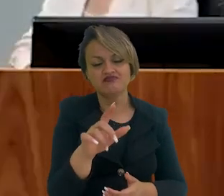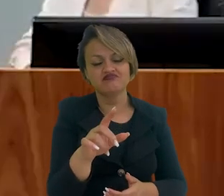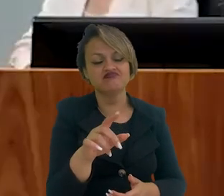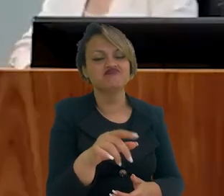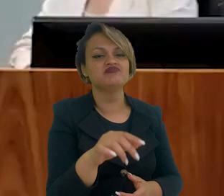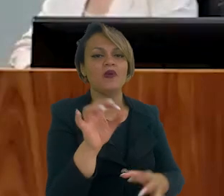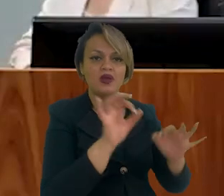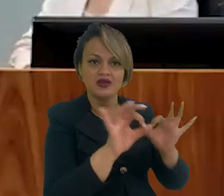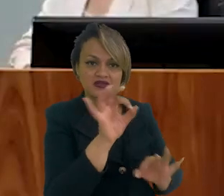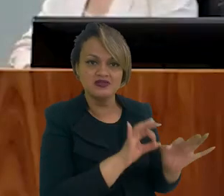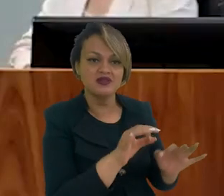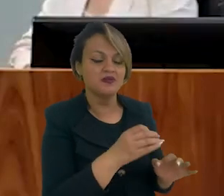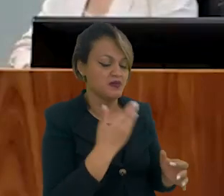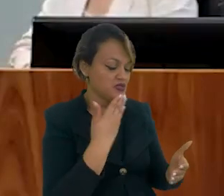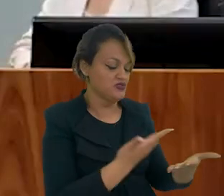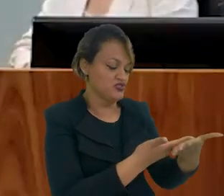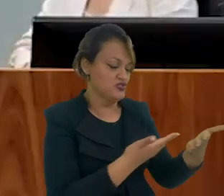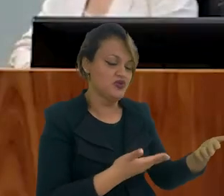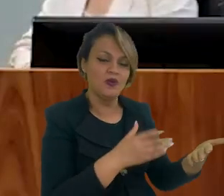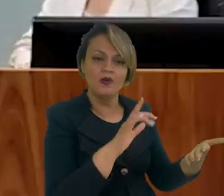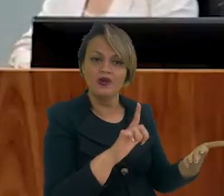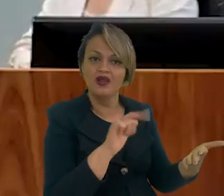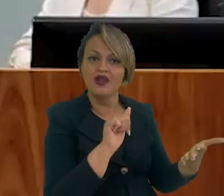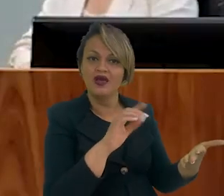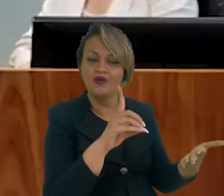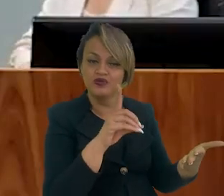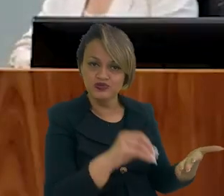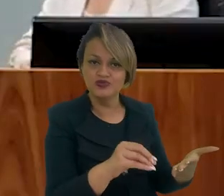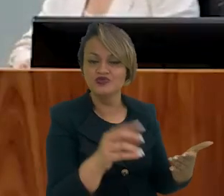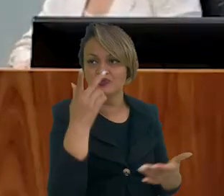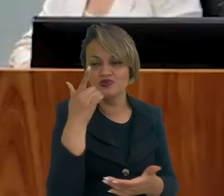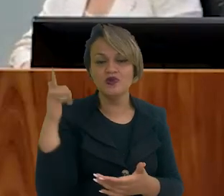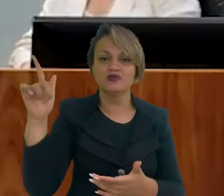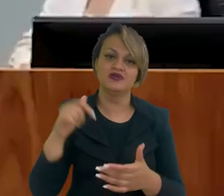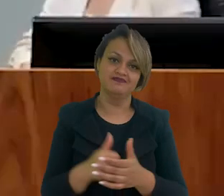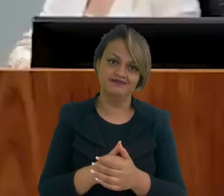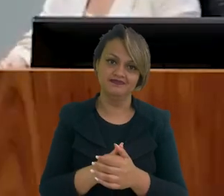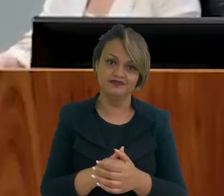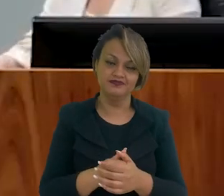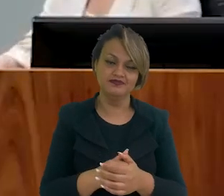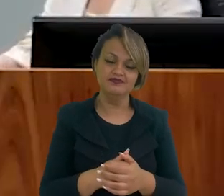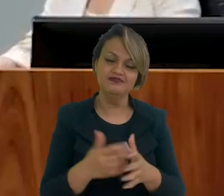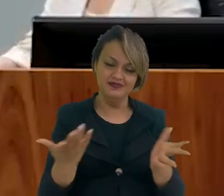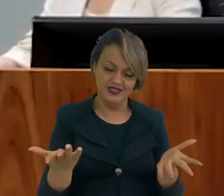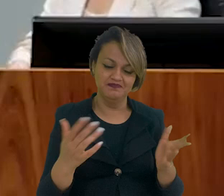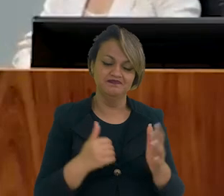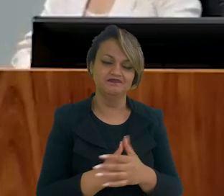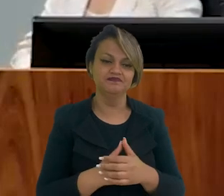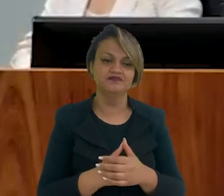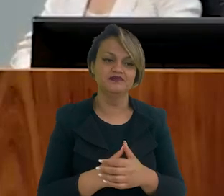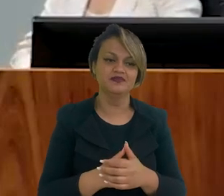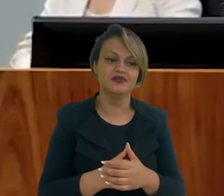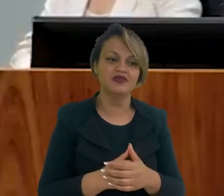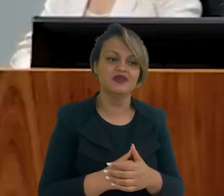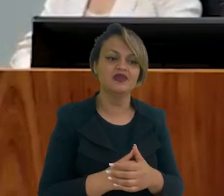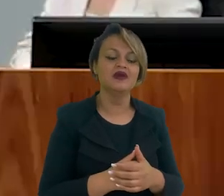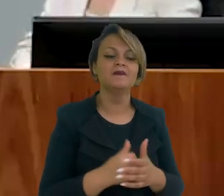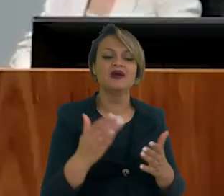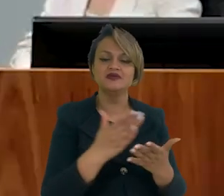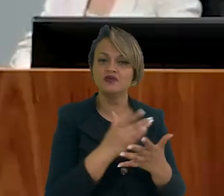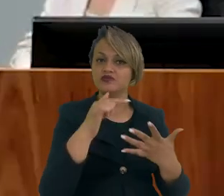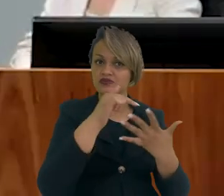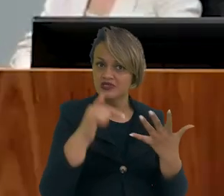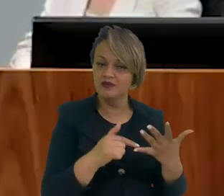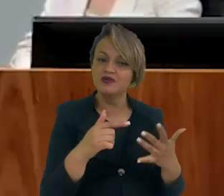né com algum laudo e obviamente jogador facultado a pedir um laudo Imparcial de uma outra pessoa que não seja